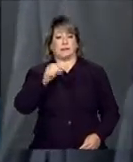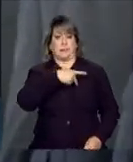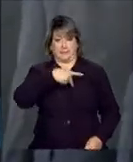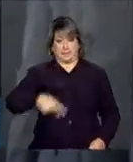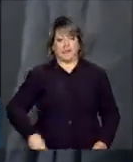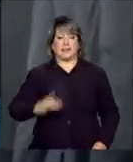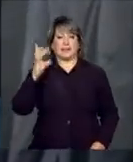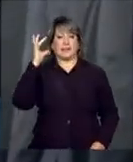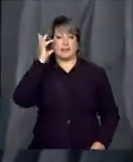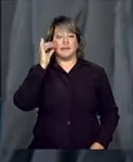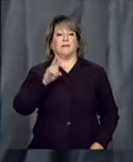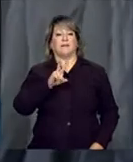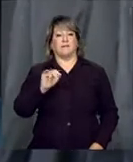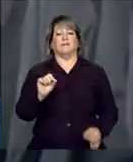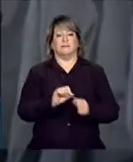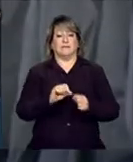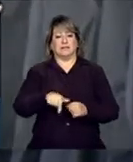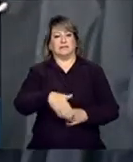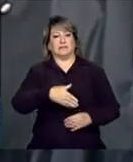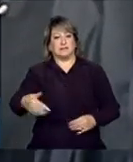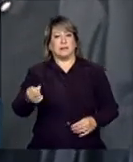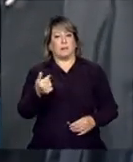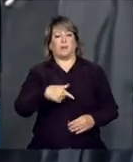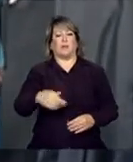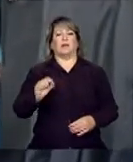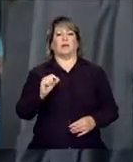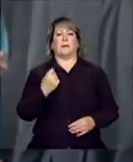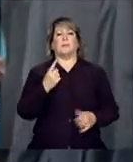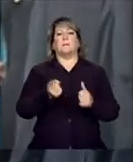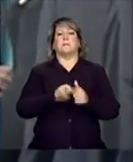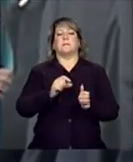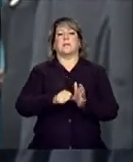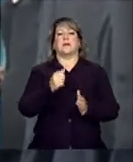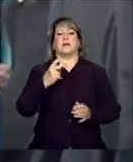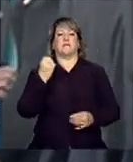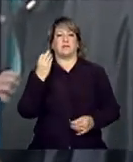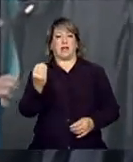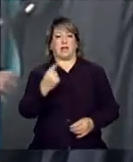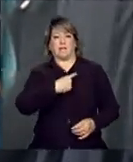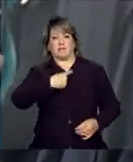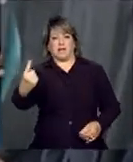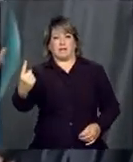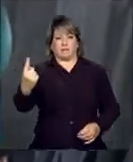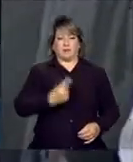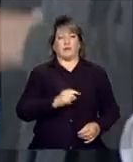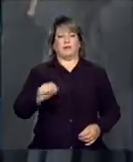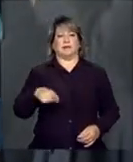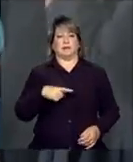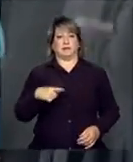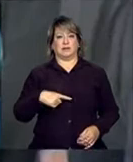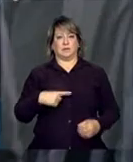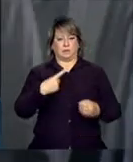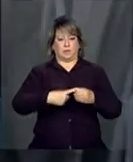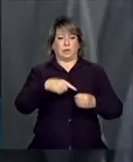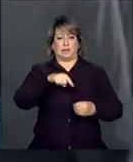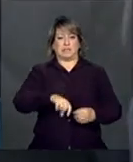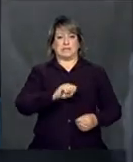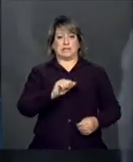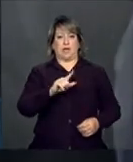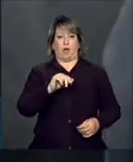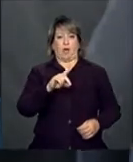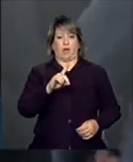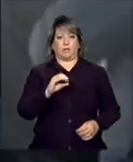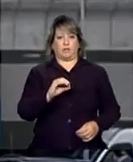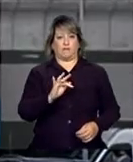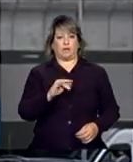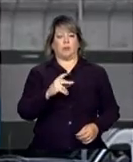A presidenta Dilma Rousseff faz daqui a pouco a primeira viagem de ida e volta da estação Salgado Filho para a estação da empresa de trens urbanos